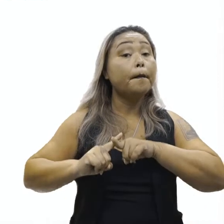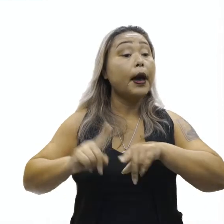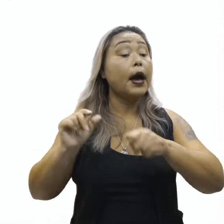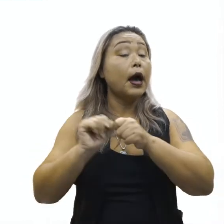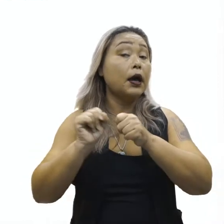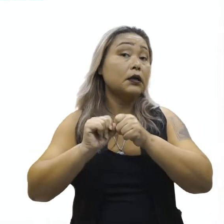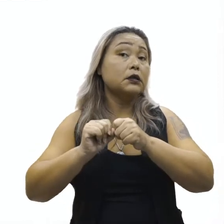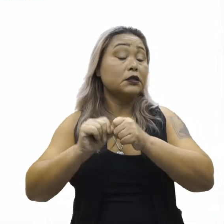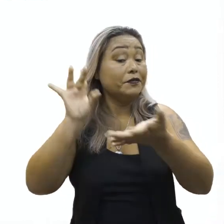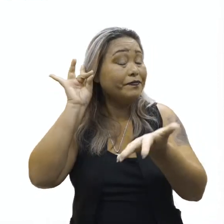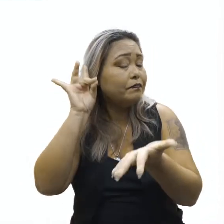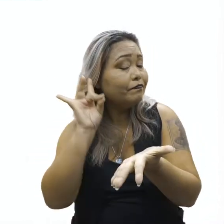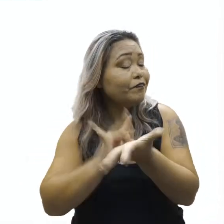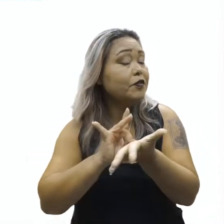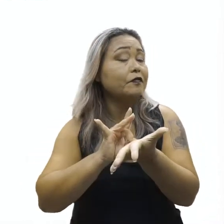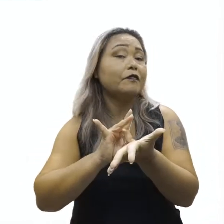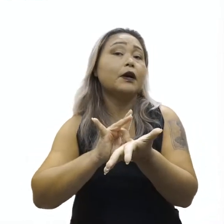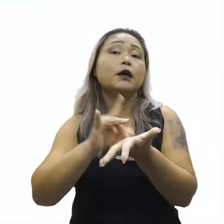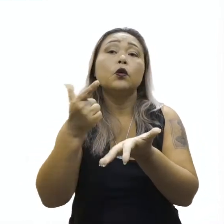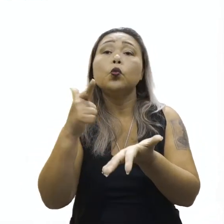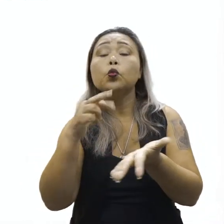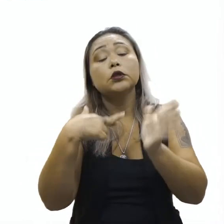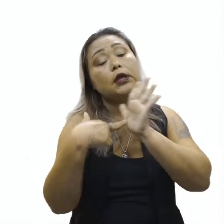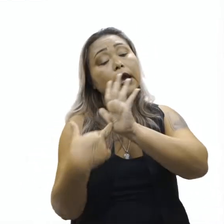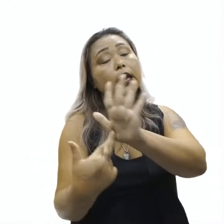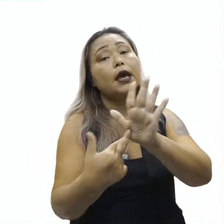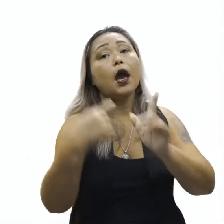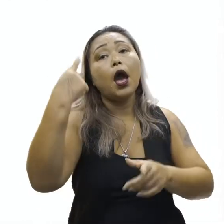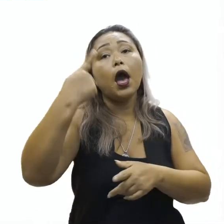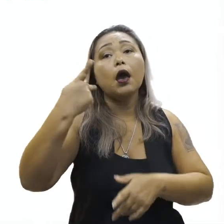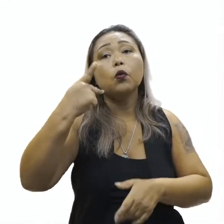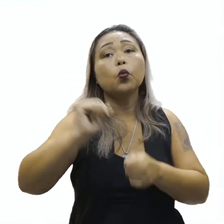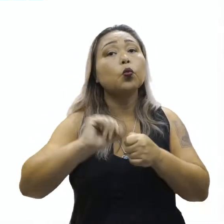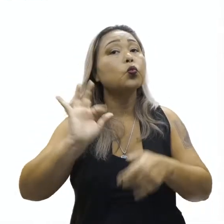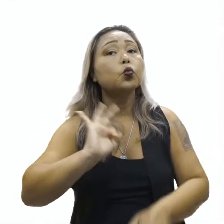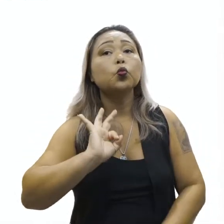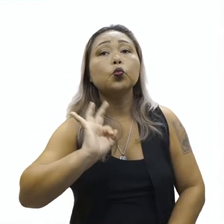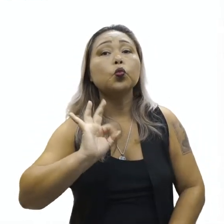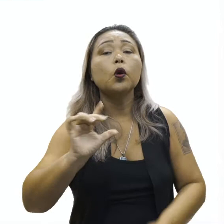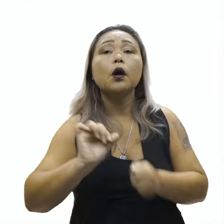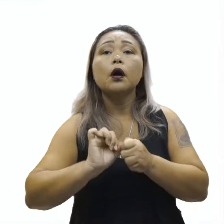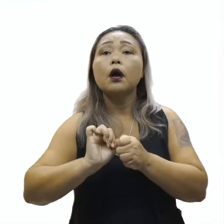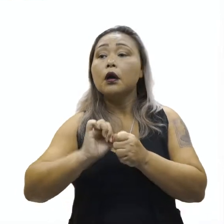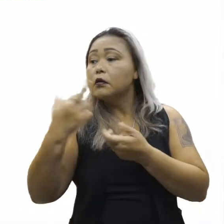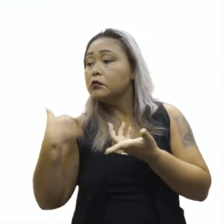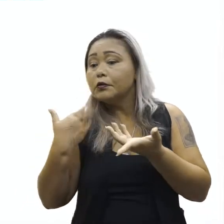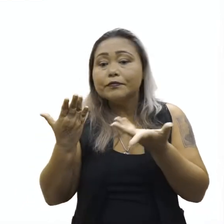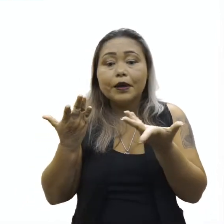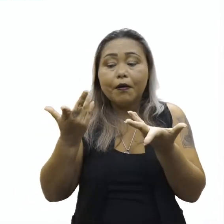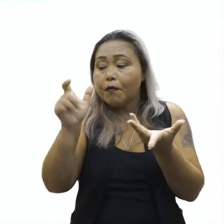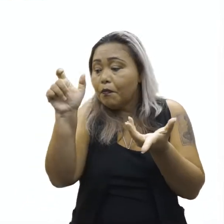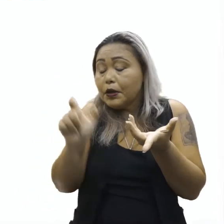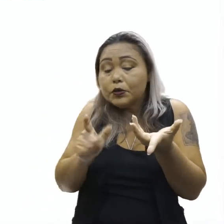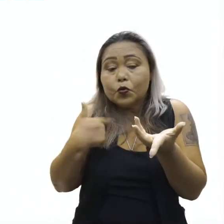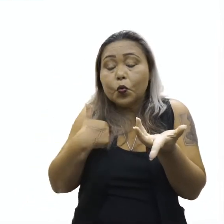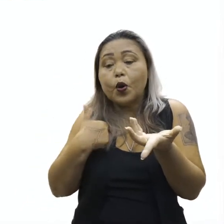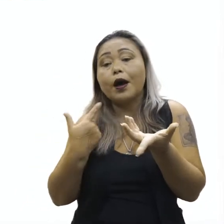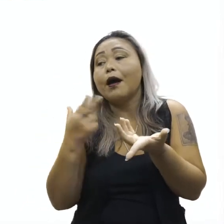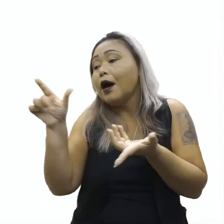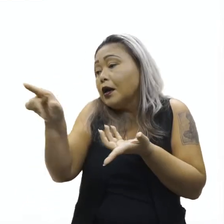não tinha representação política e nem tinha muito menos seus intermediários. Então, as pessoas